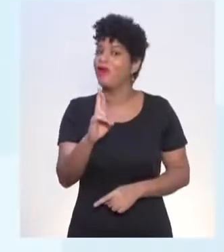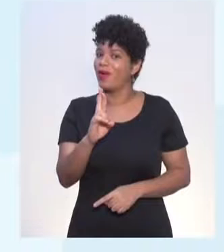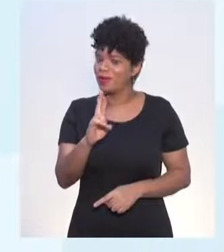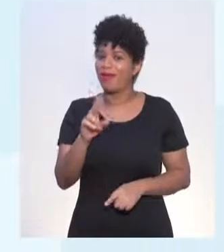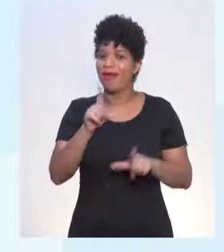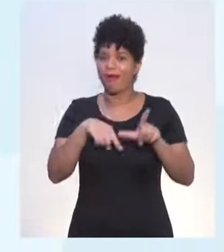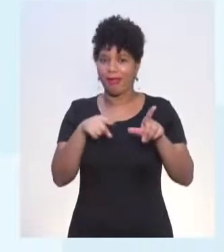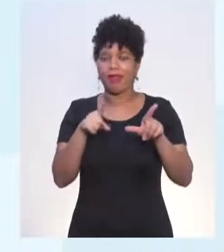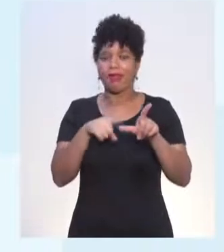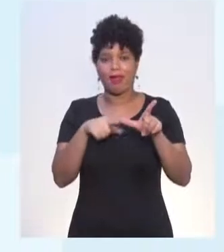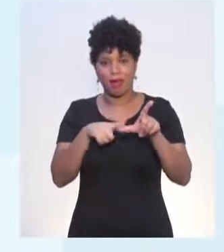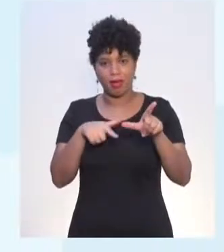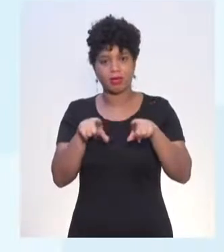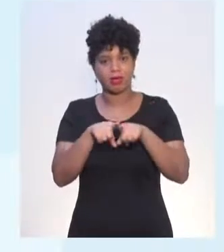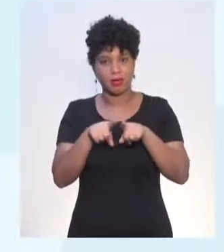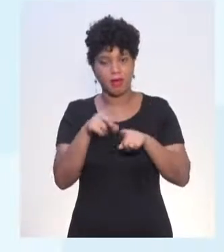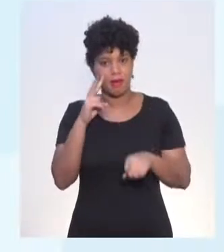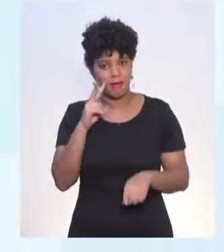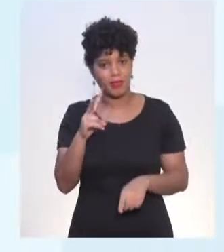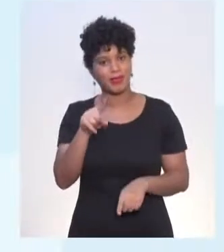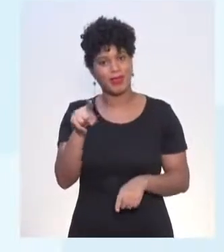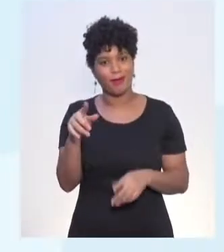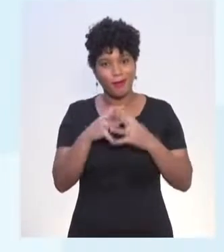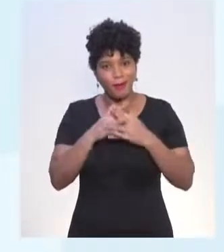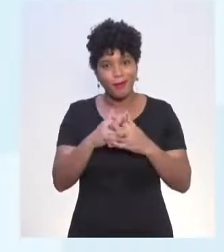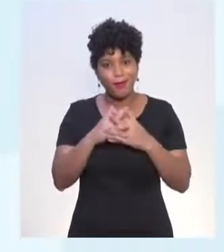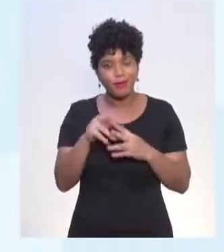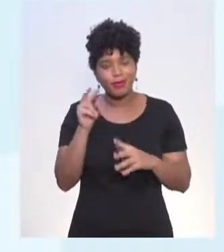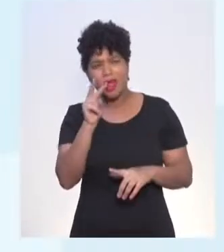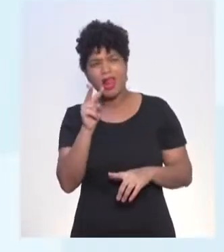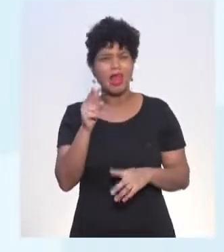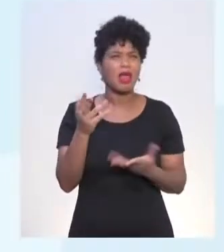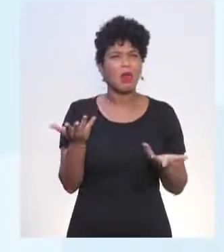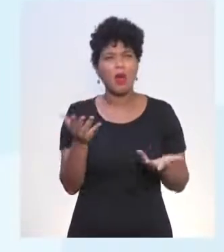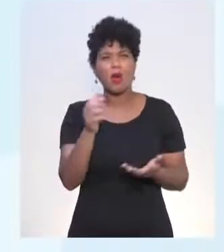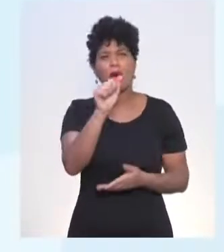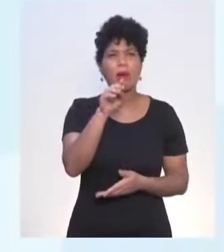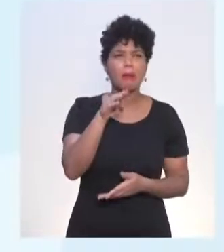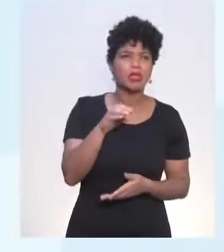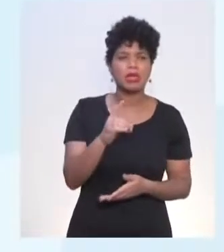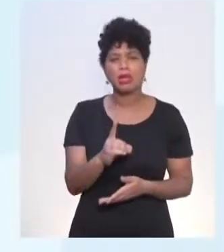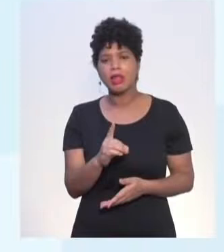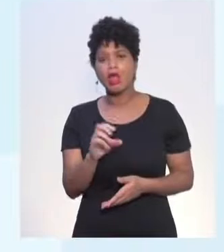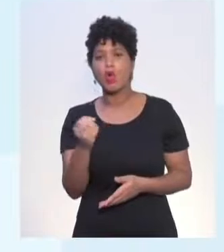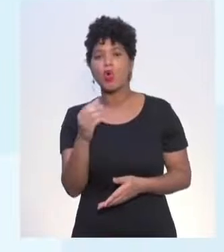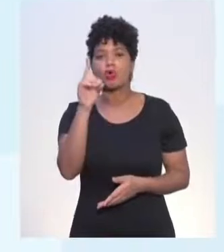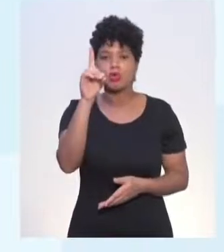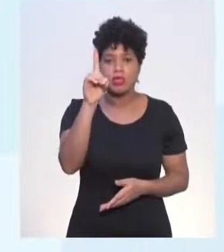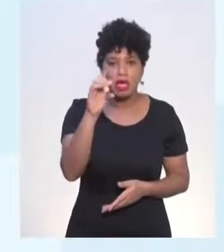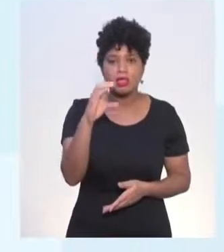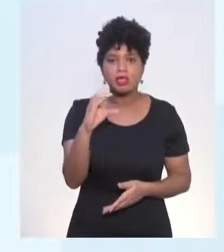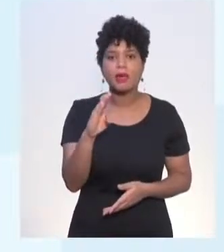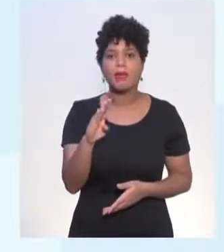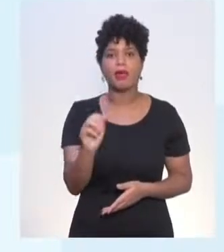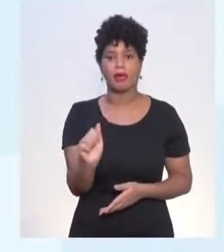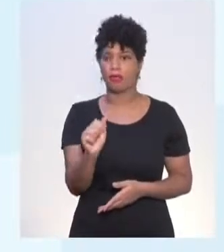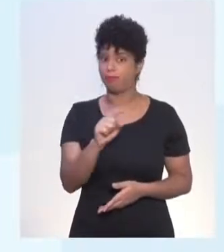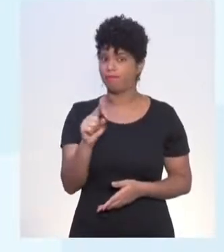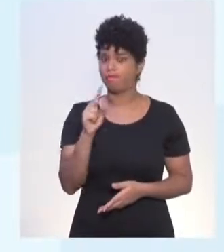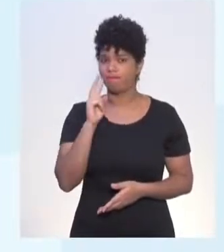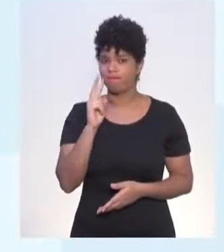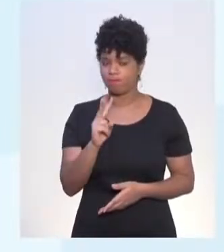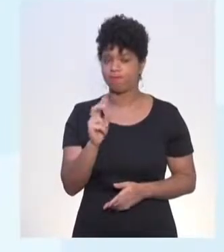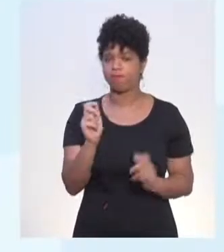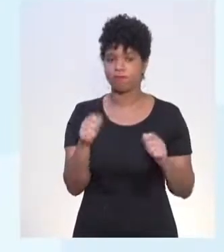uma letra. Então, só para a gente não se confundir na hora de ler as respostas, né? Então, olha só, Jonas. Assim,